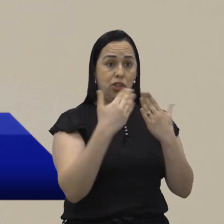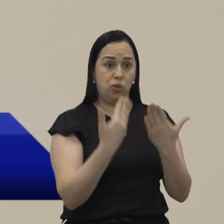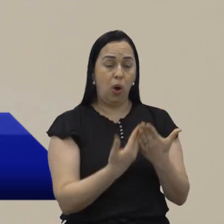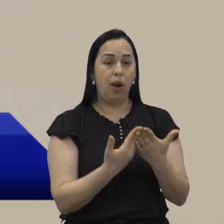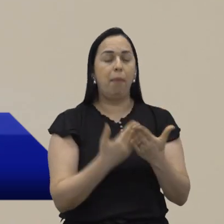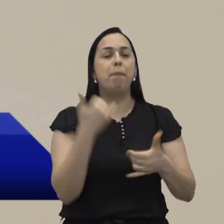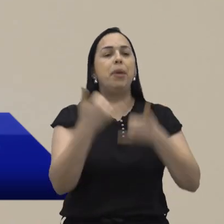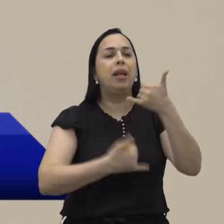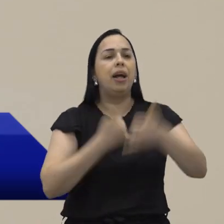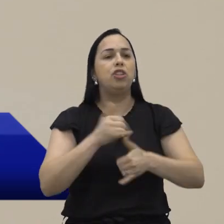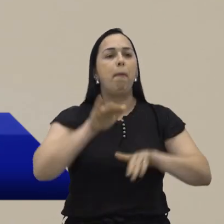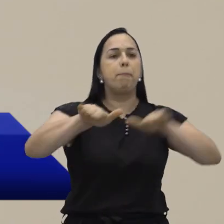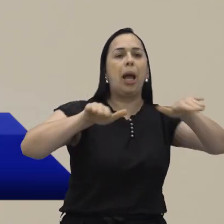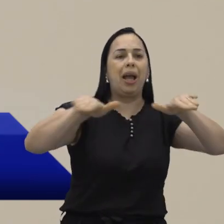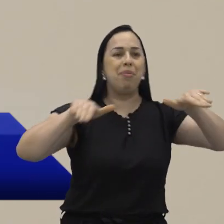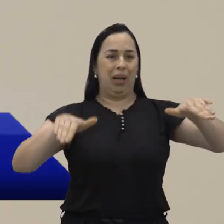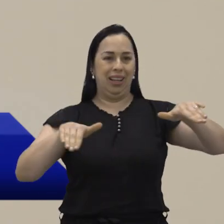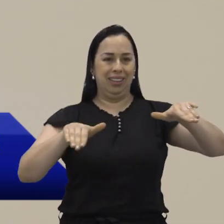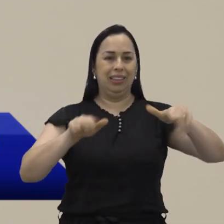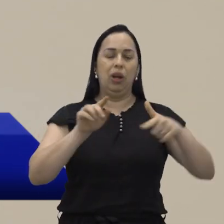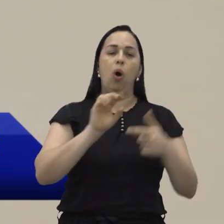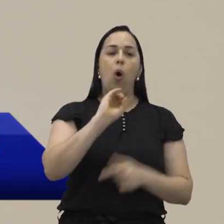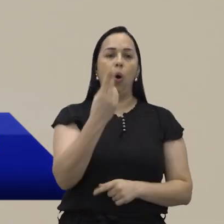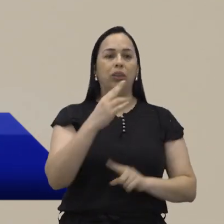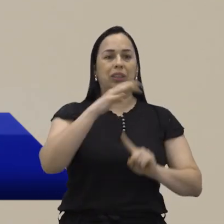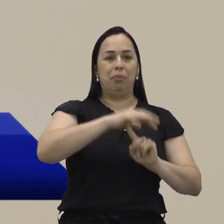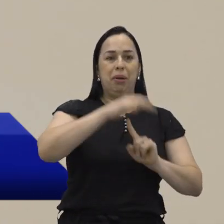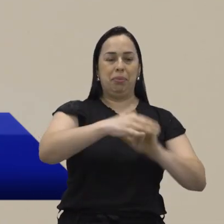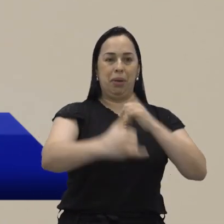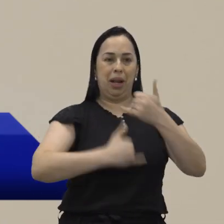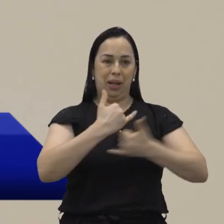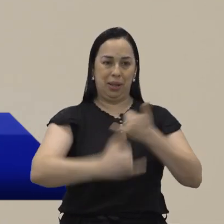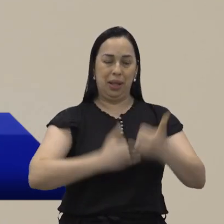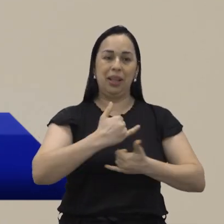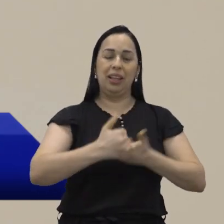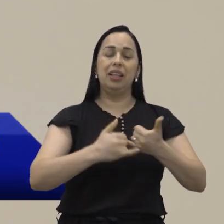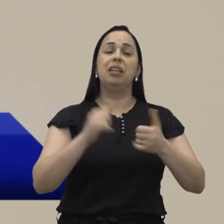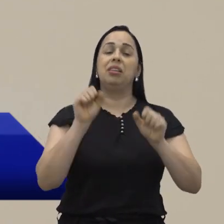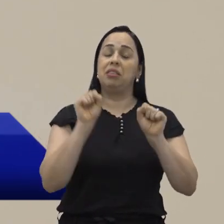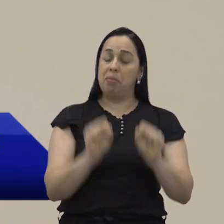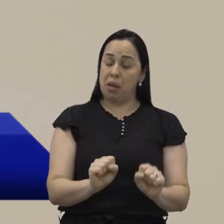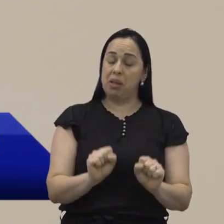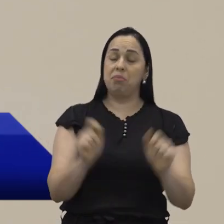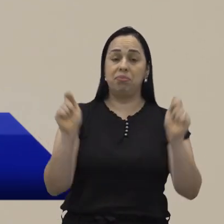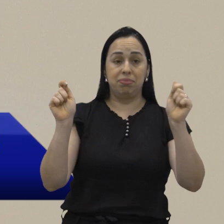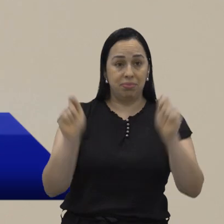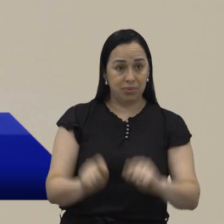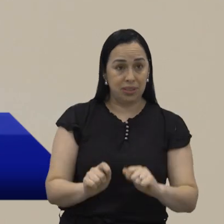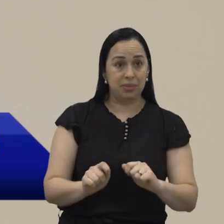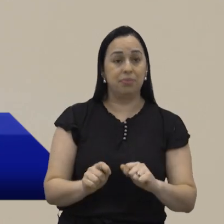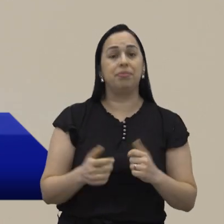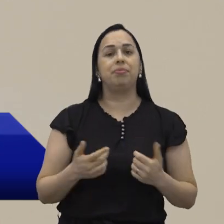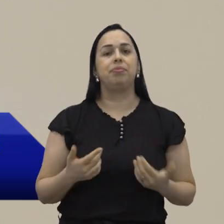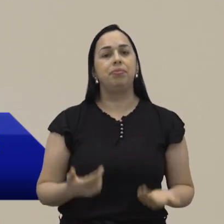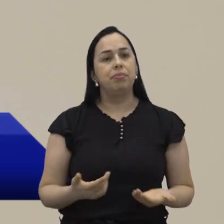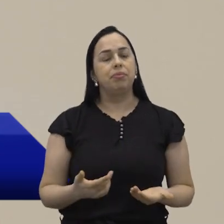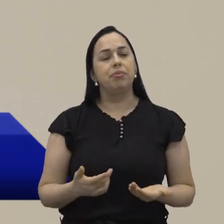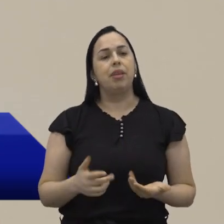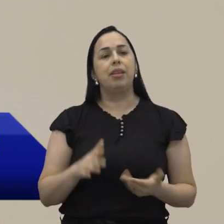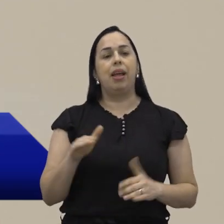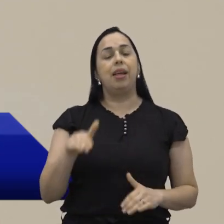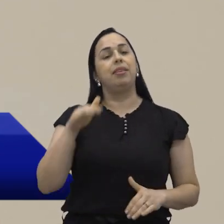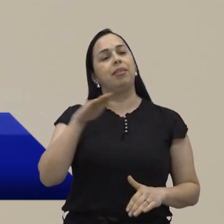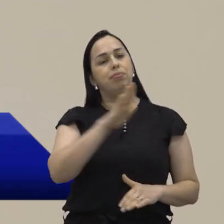brincar. Na escola, um pega-pega ou o momento do parquinho, que geralmente tem na fase pré-escolar, também supre esse